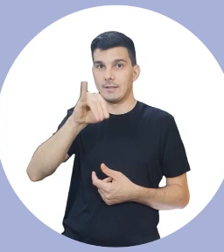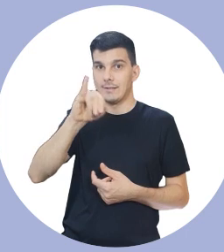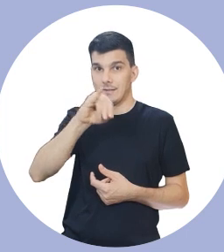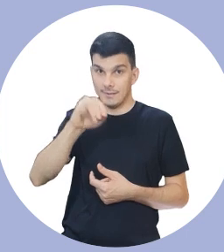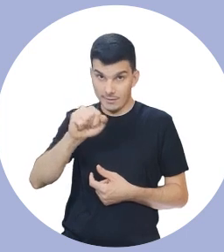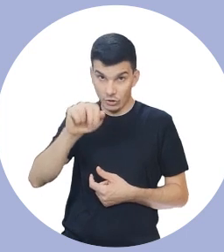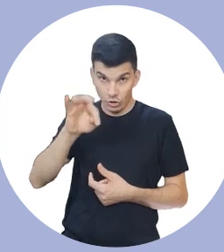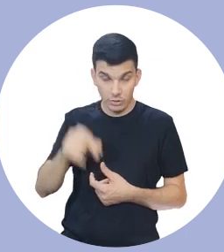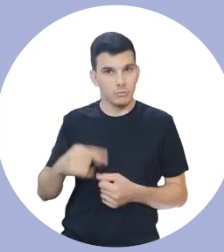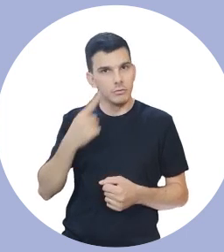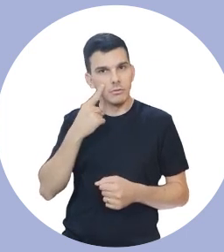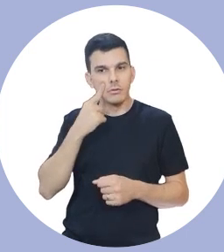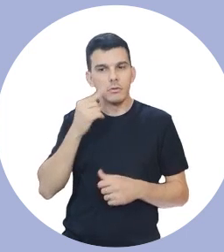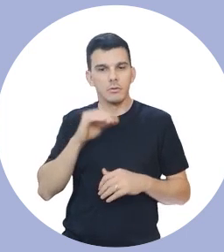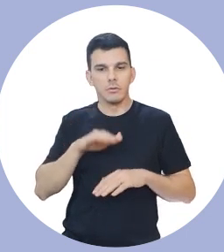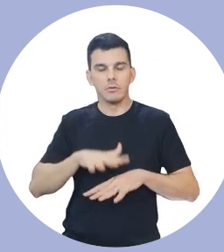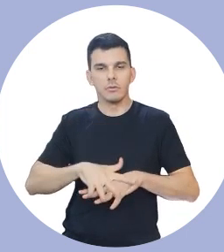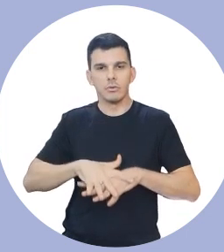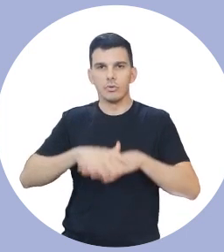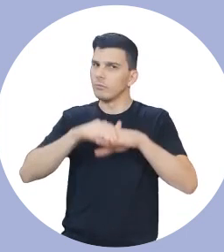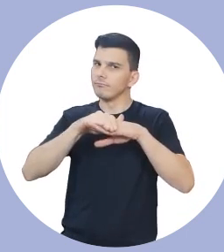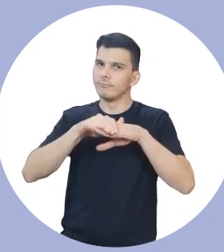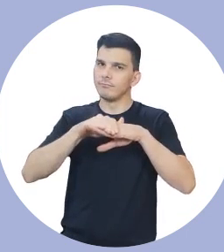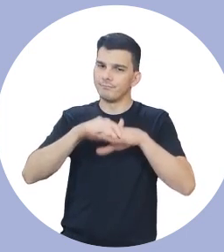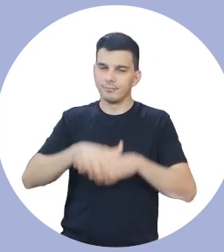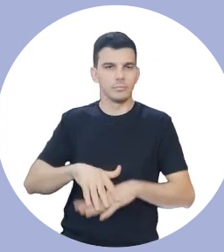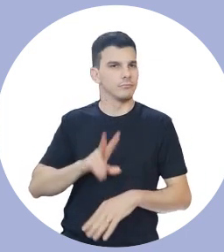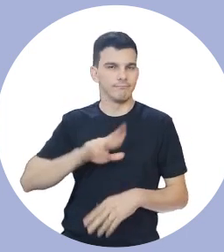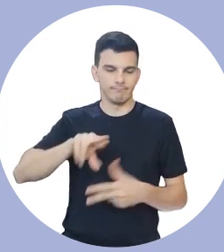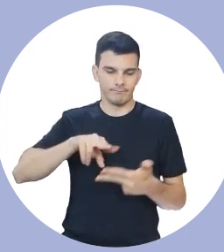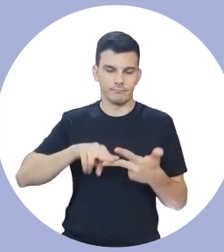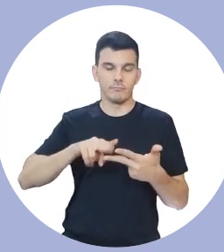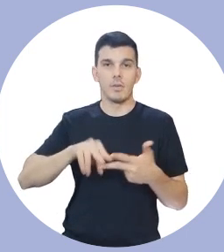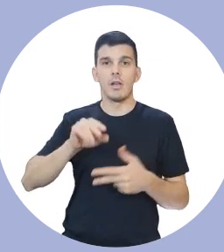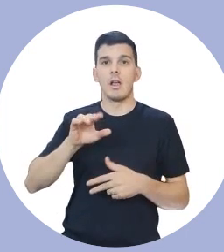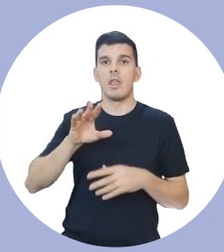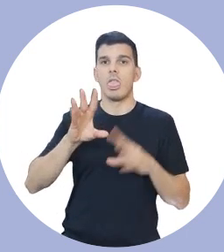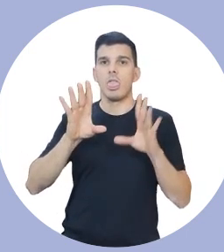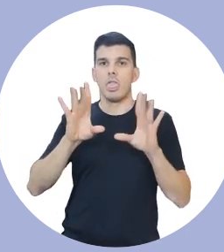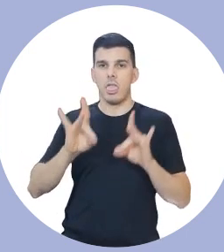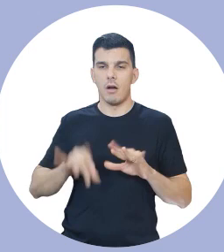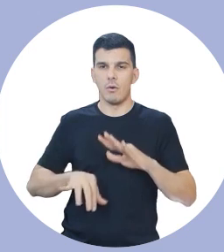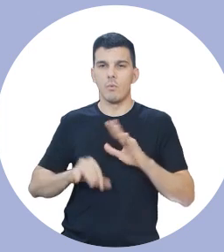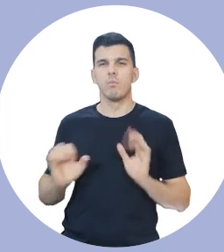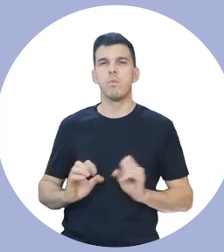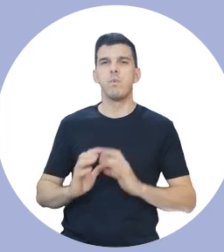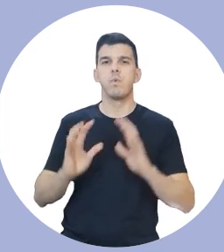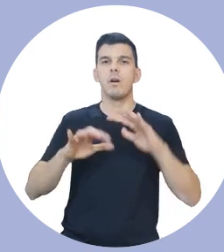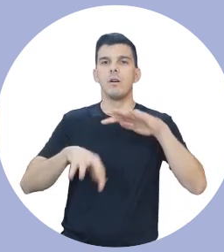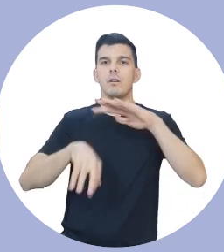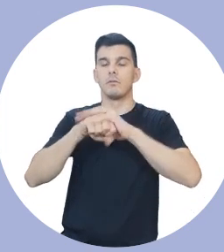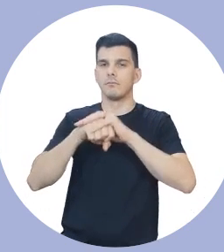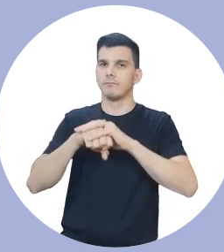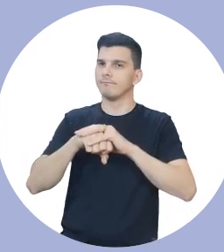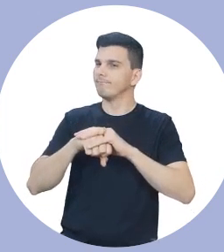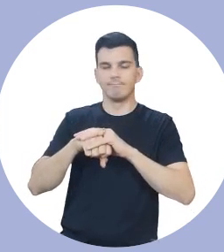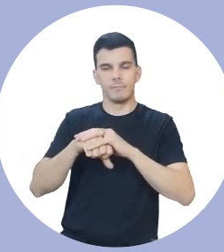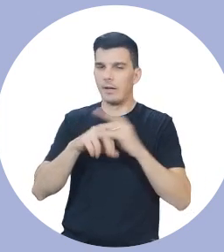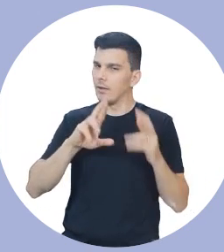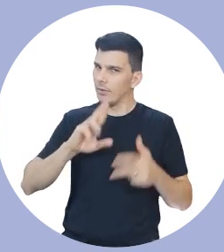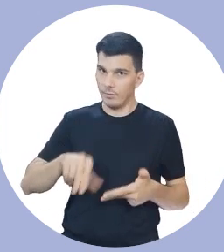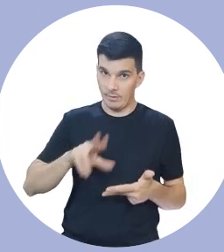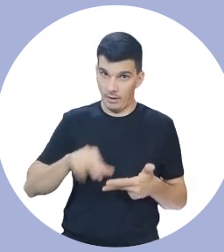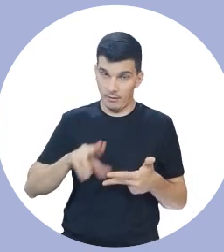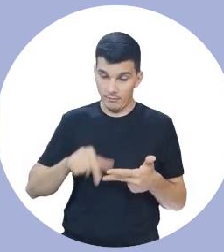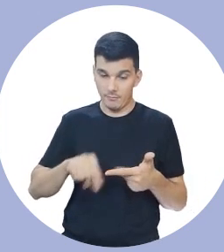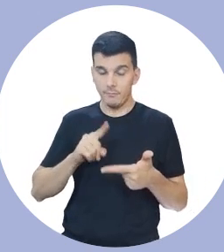aromatizante, certo? Uma filtração, você não consegue esse tipo de extração. Uma destilação, você separa misturas